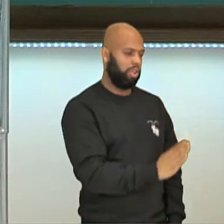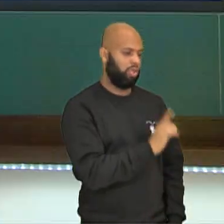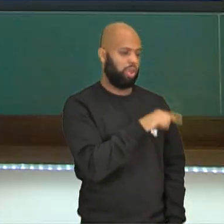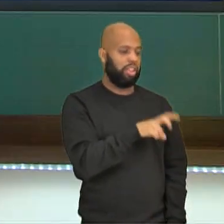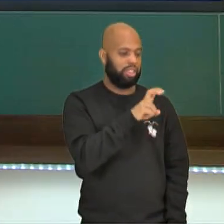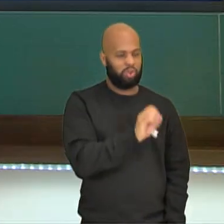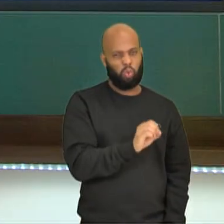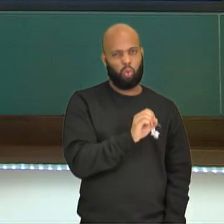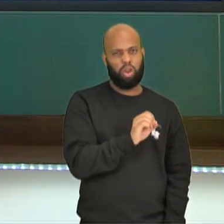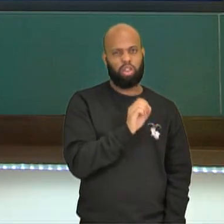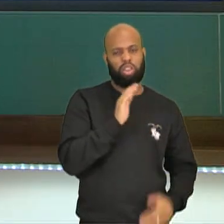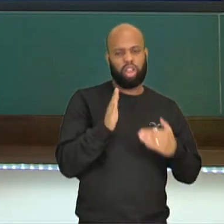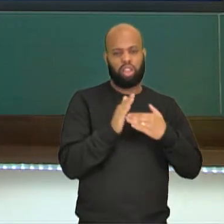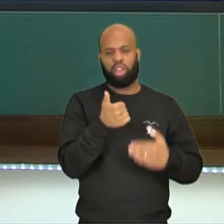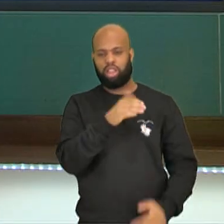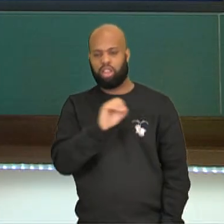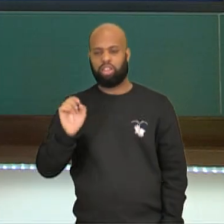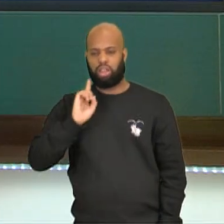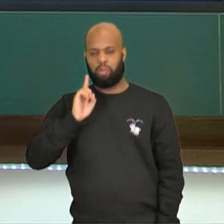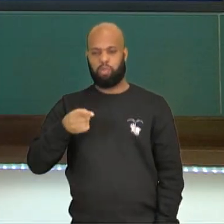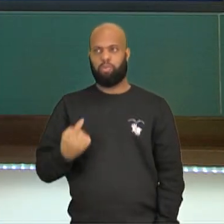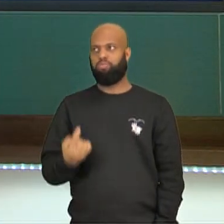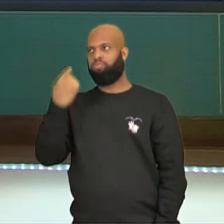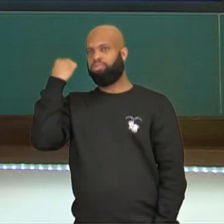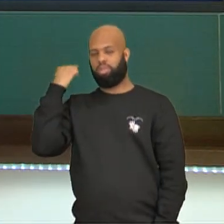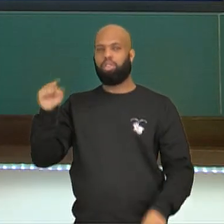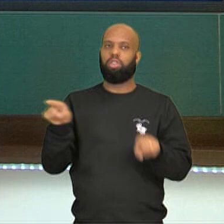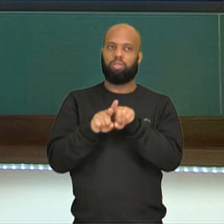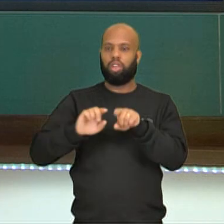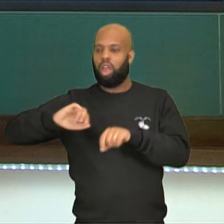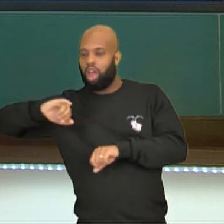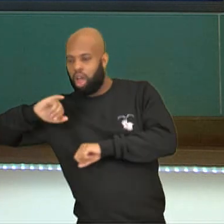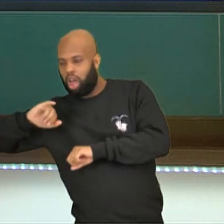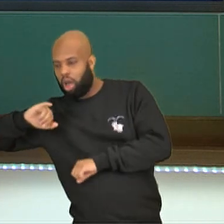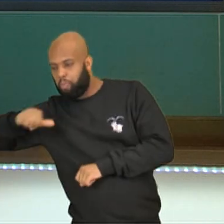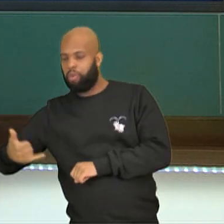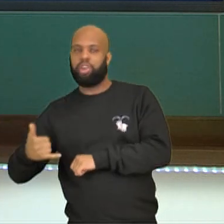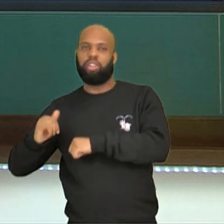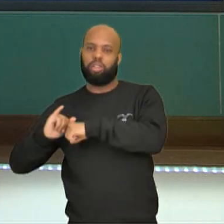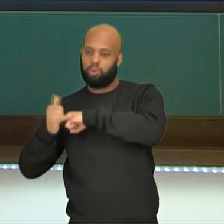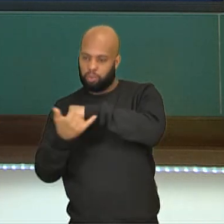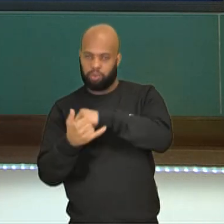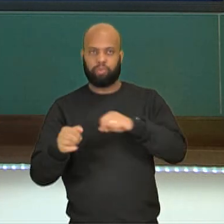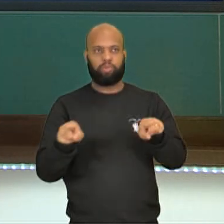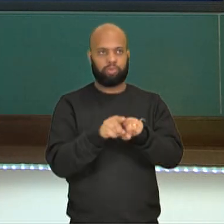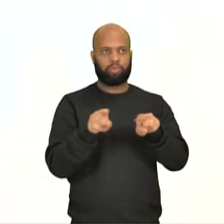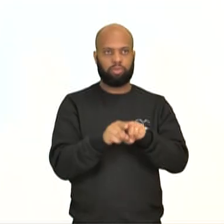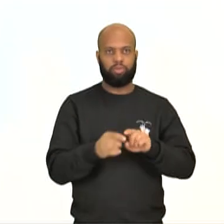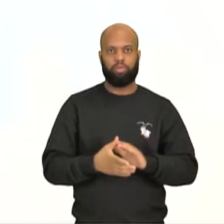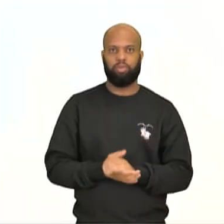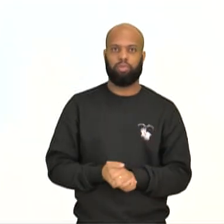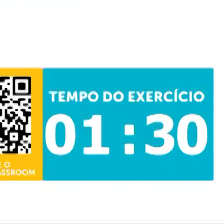a 100 mil anos, aproveitando essas pequenas ilhas para... Claro, né, tem que tomar um pouquinho de água também, né?